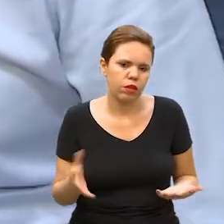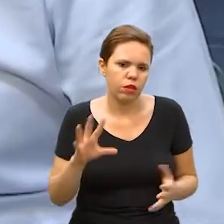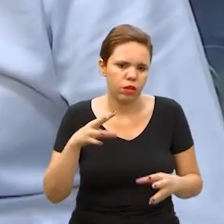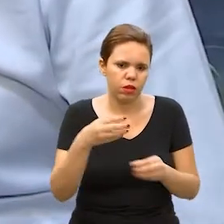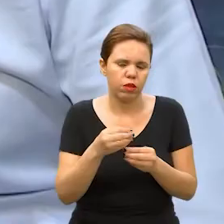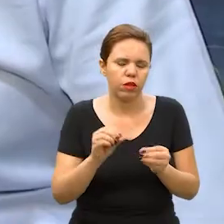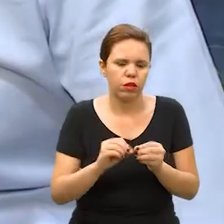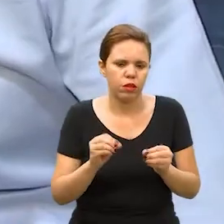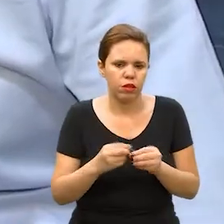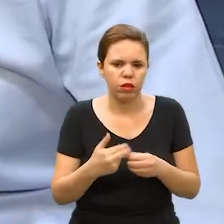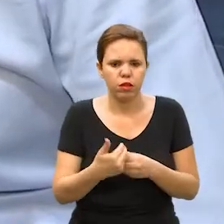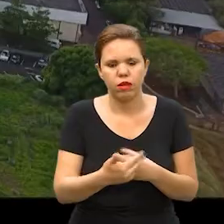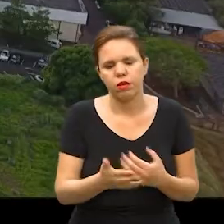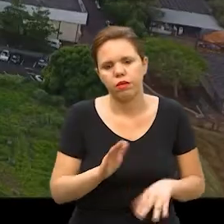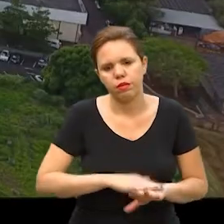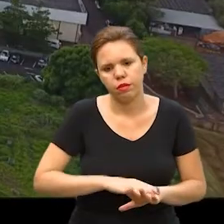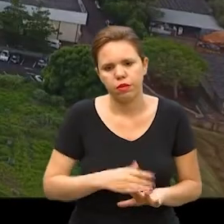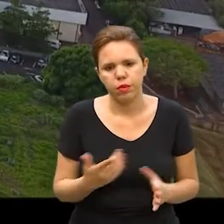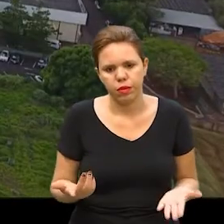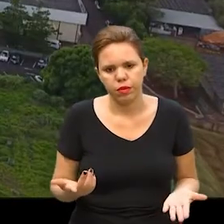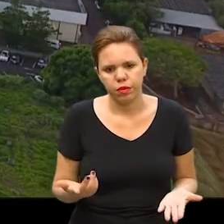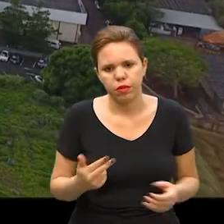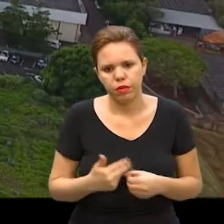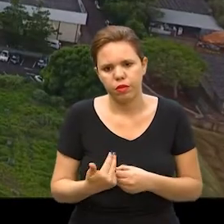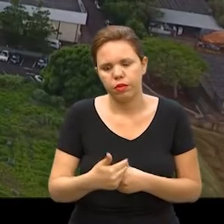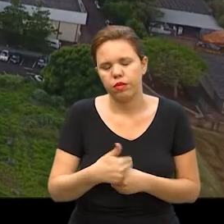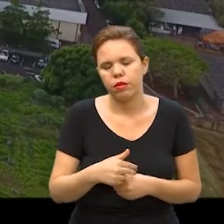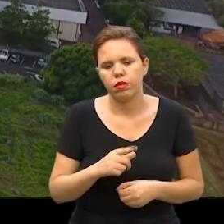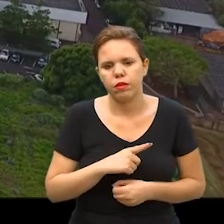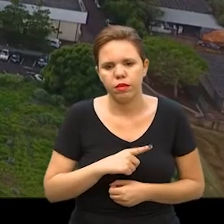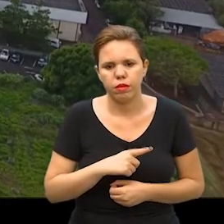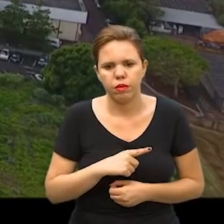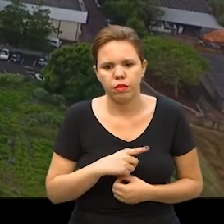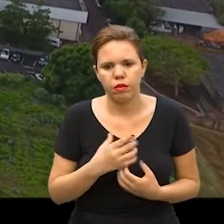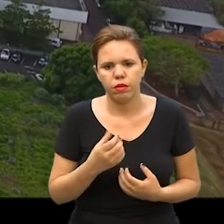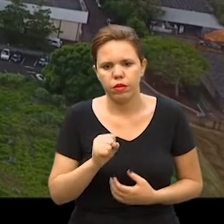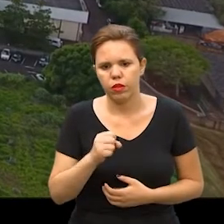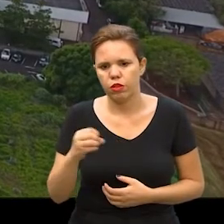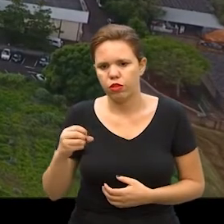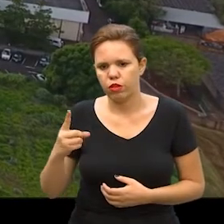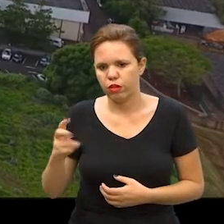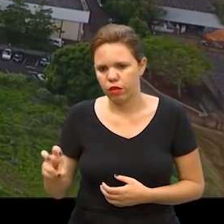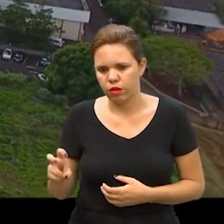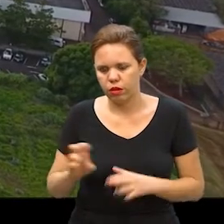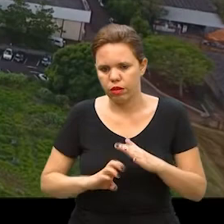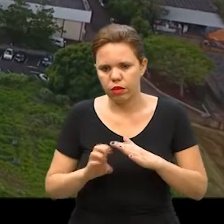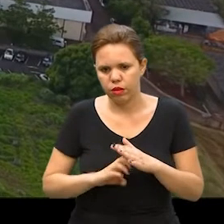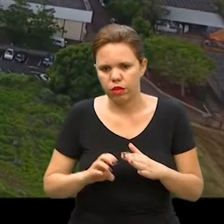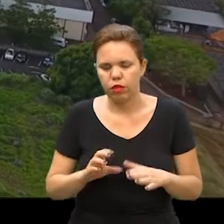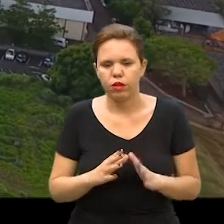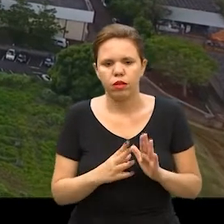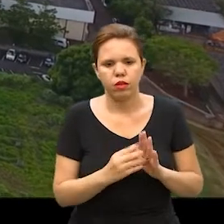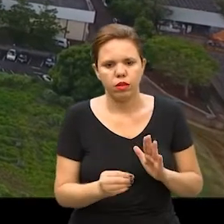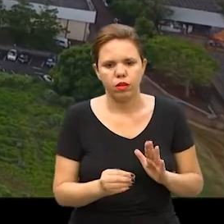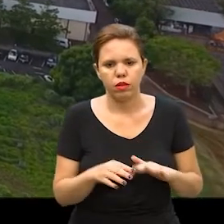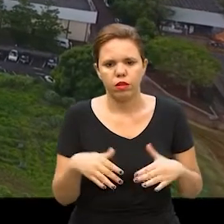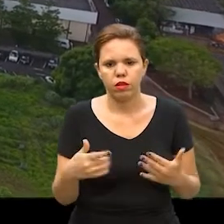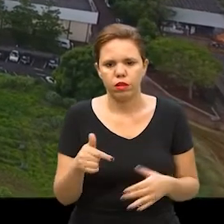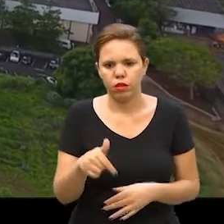total da Unicamp por trás, né? E para a Unicamp, que catalogou 815 empresas filhas, das